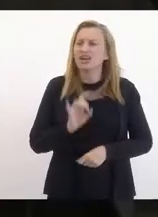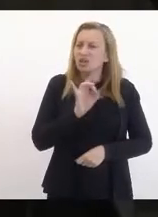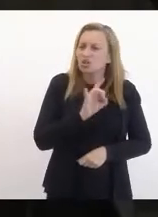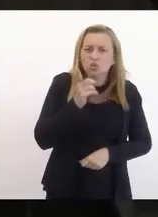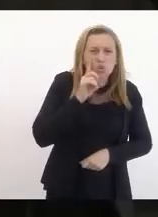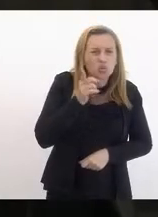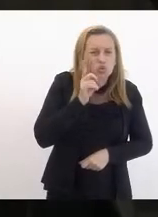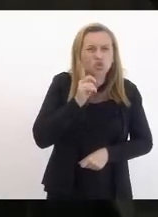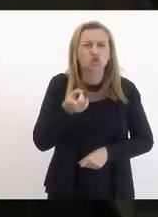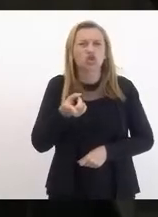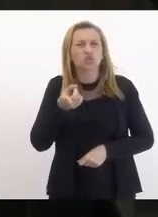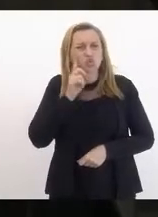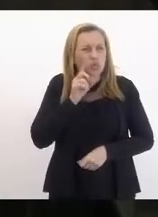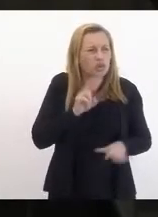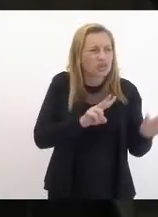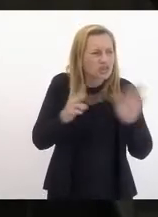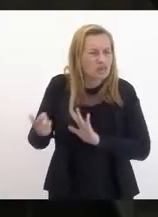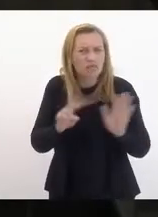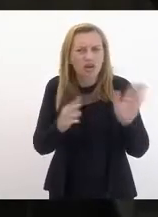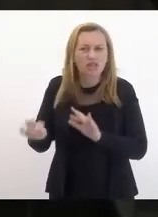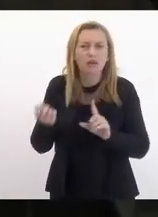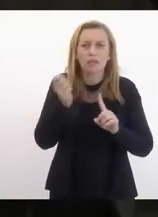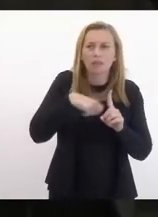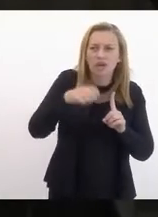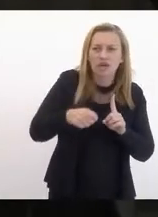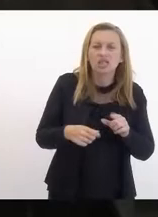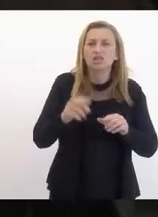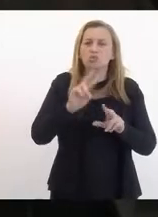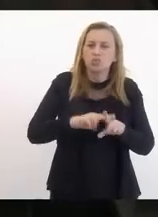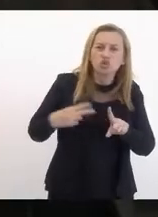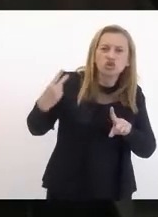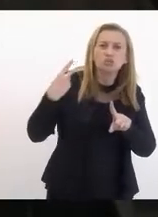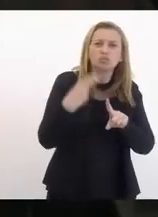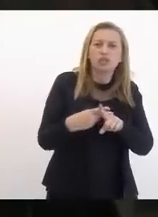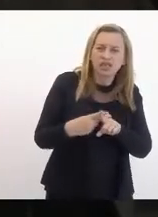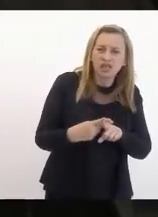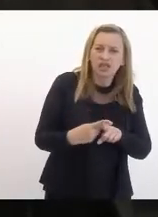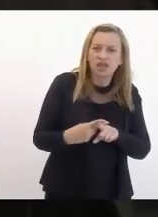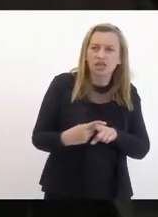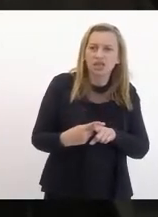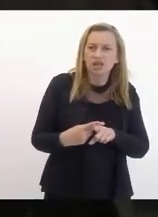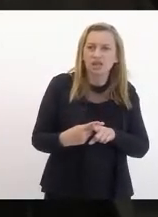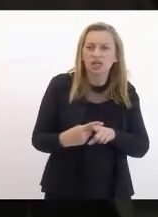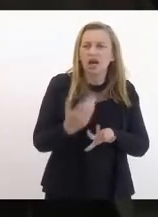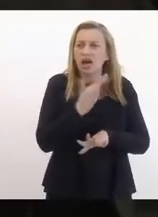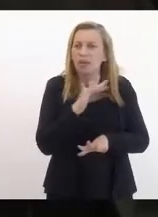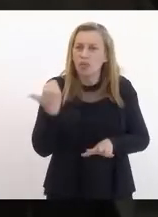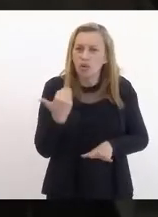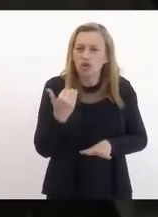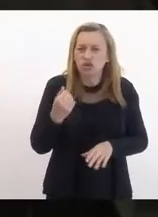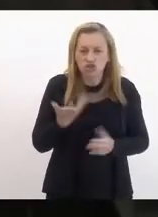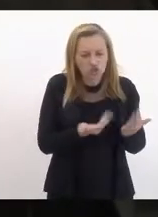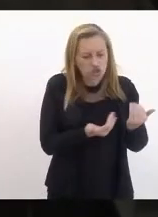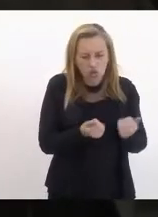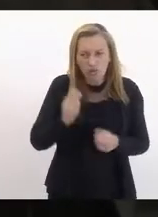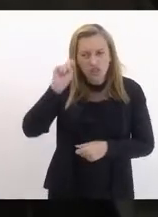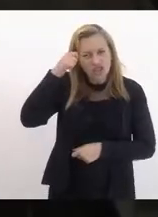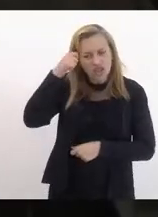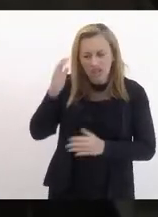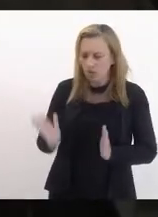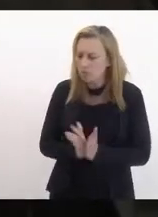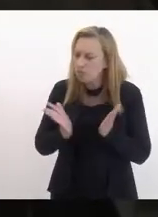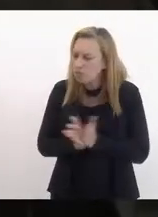dia, que a cada semana, que a cada mês, multipliquem-se as ocorrências de jovens negros,